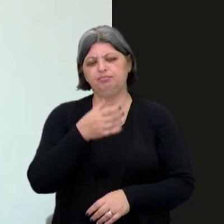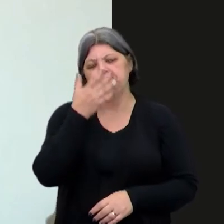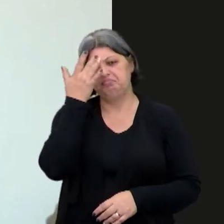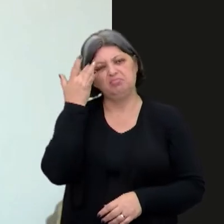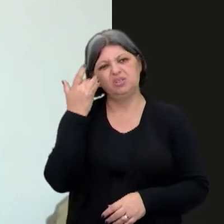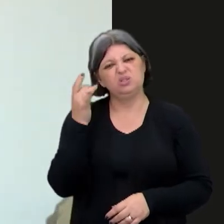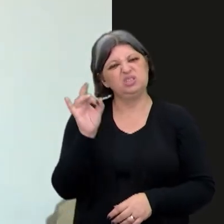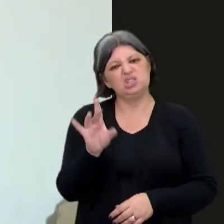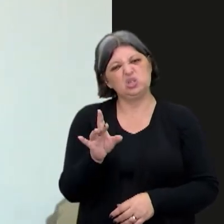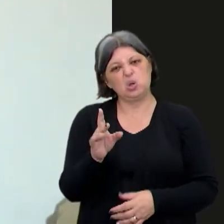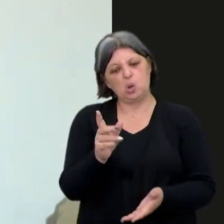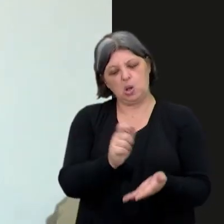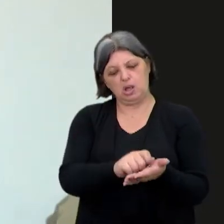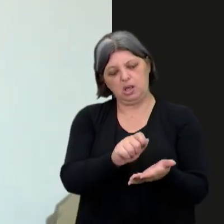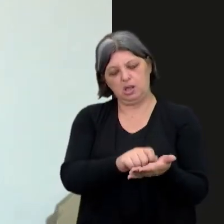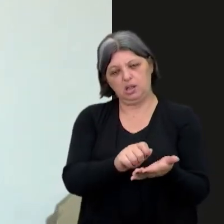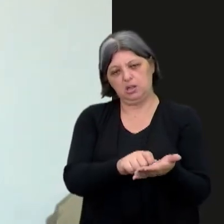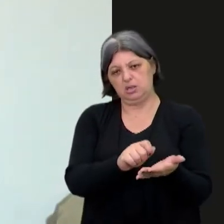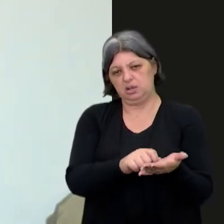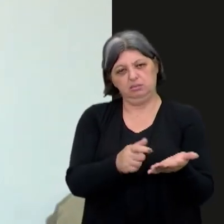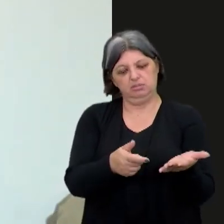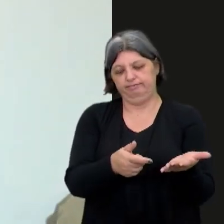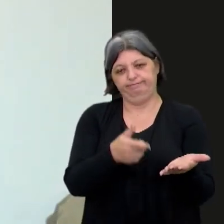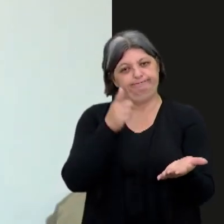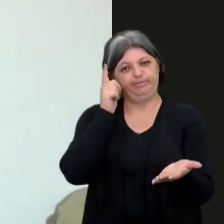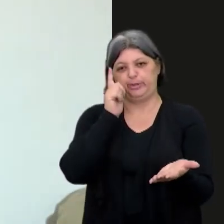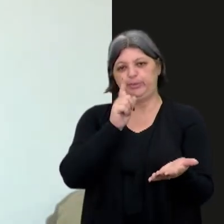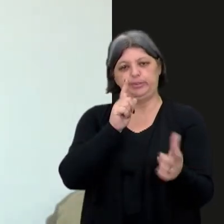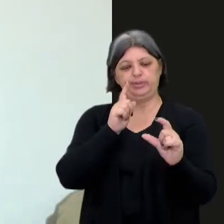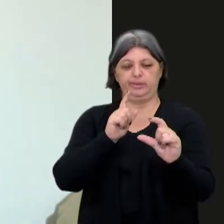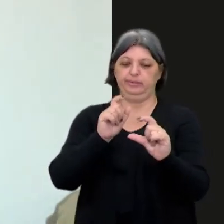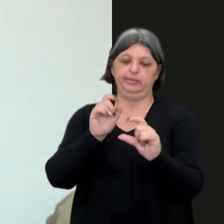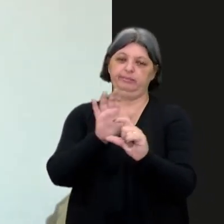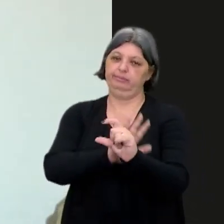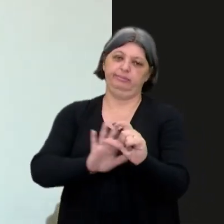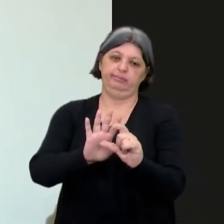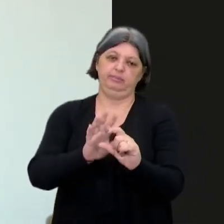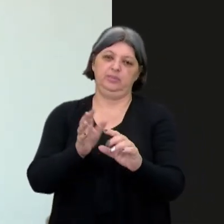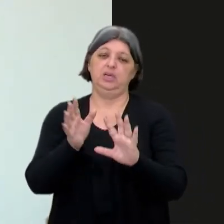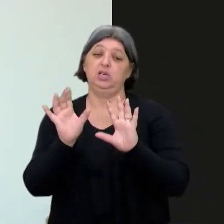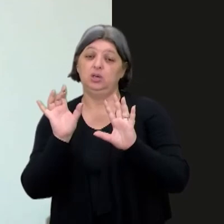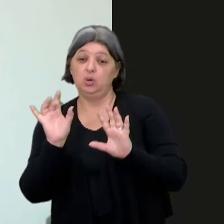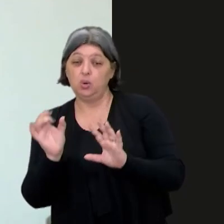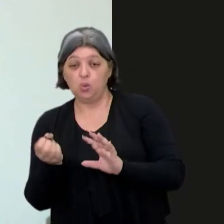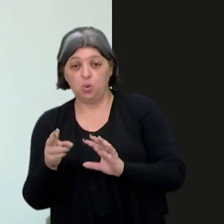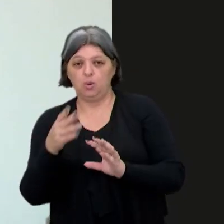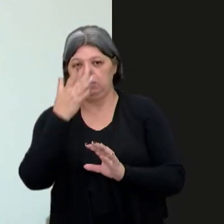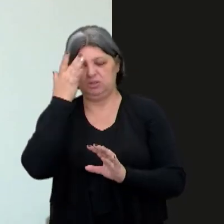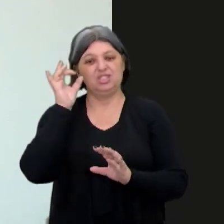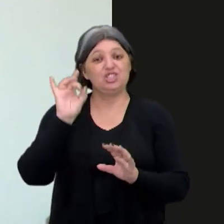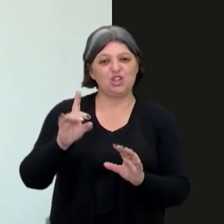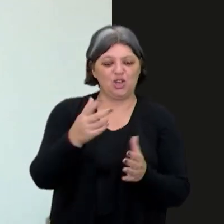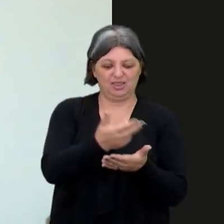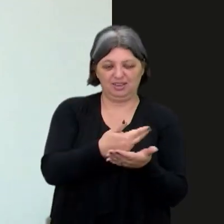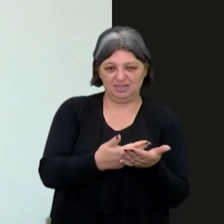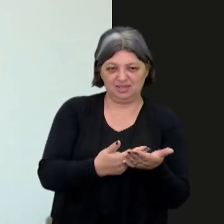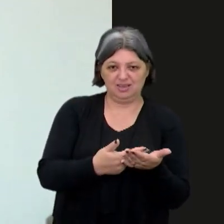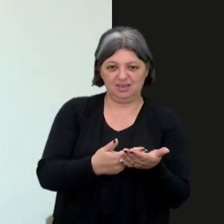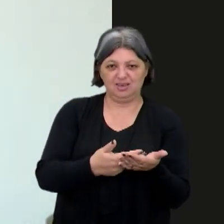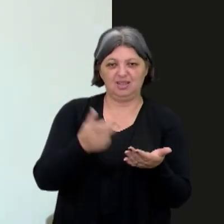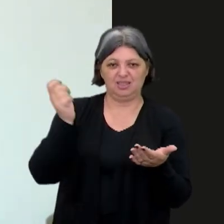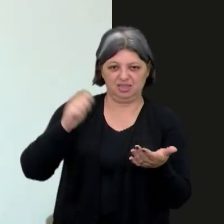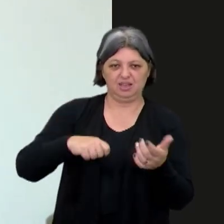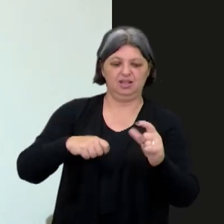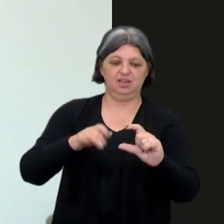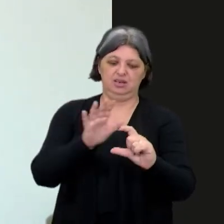escreve não vai conseguir fazer uma charge, o cara que só desenha também não. Ele pode tem que fazer um pouco dos